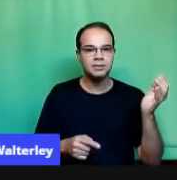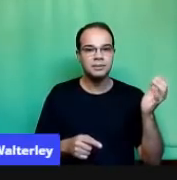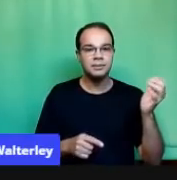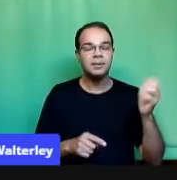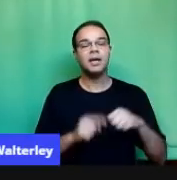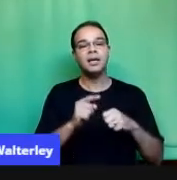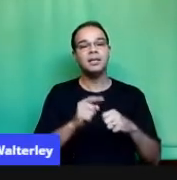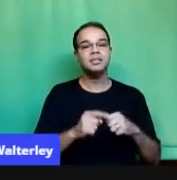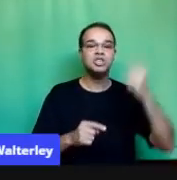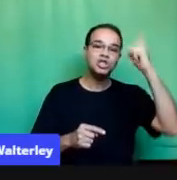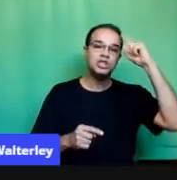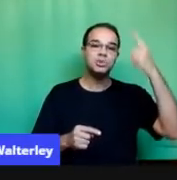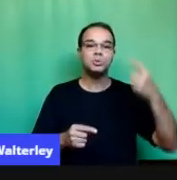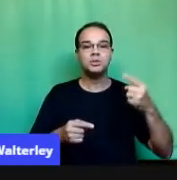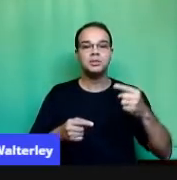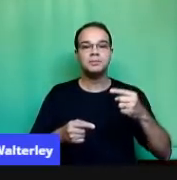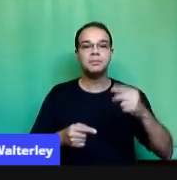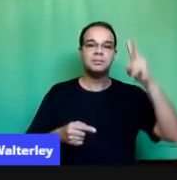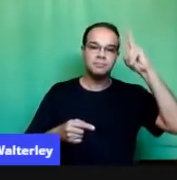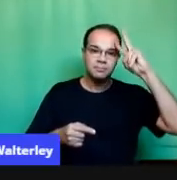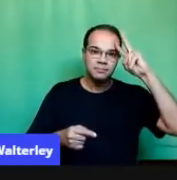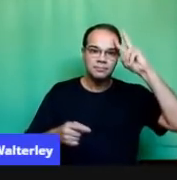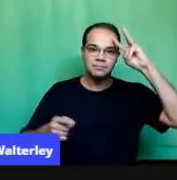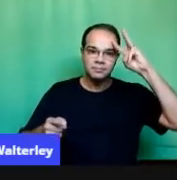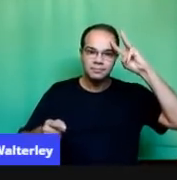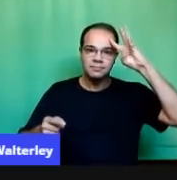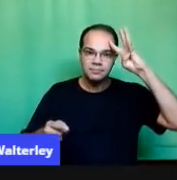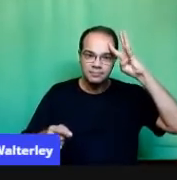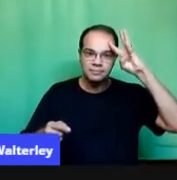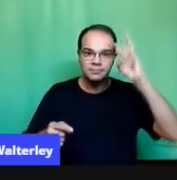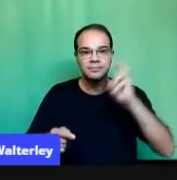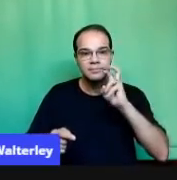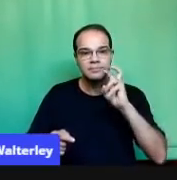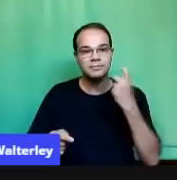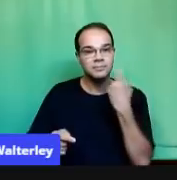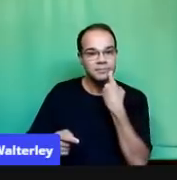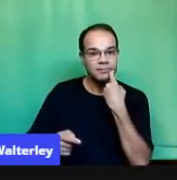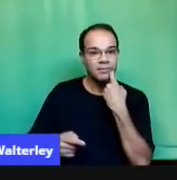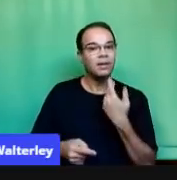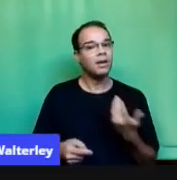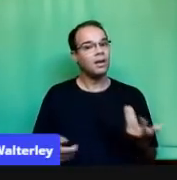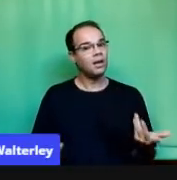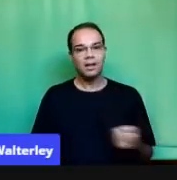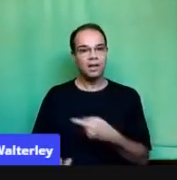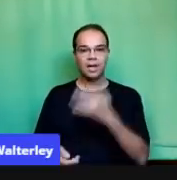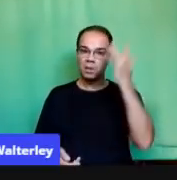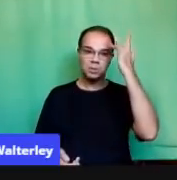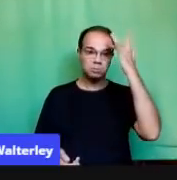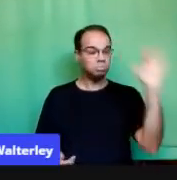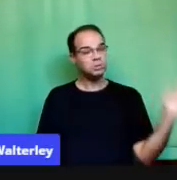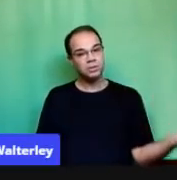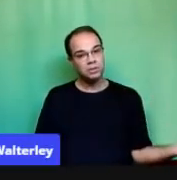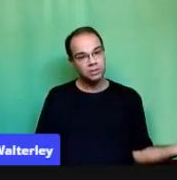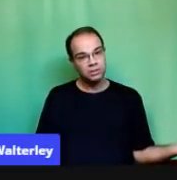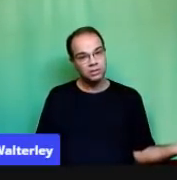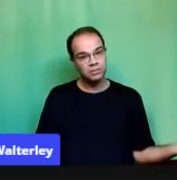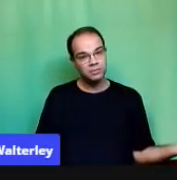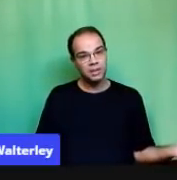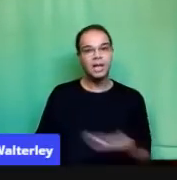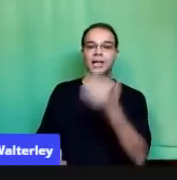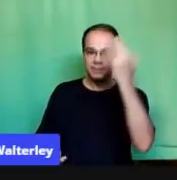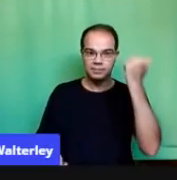conseguir compreender de que, eu acordei, eu fui para a escola, eu voltei para casa, eu tomei banho,